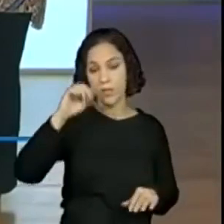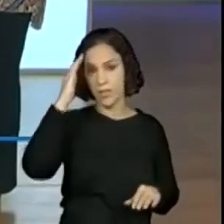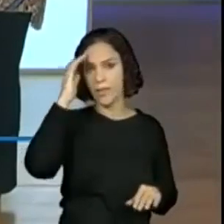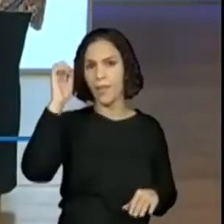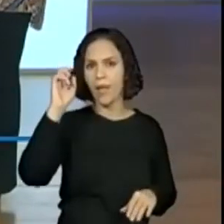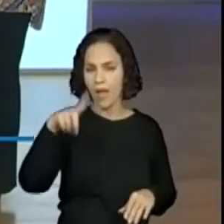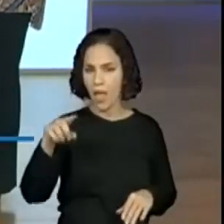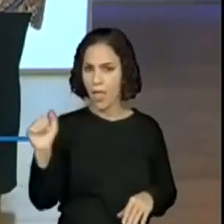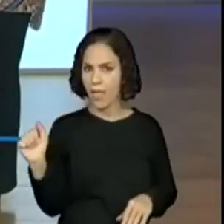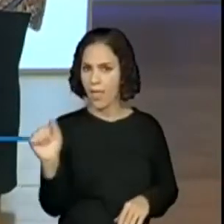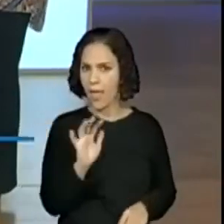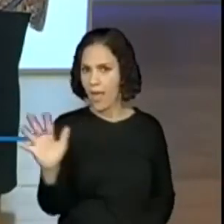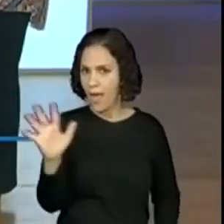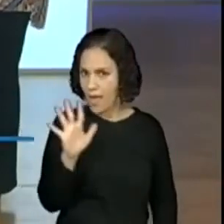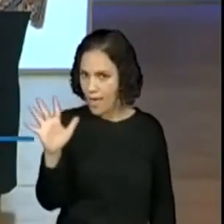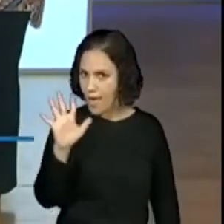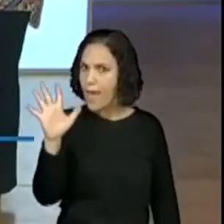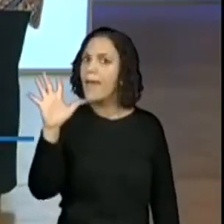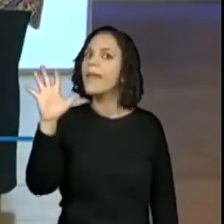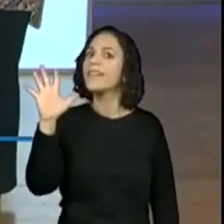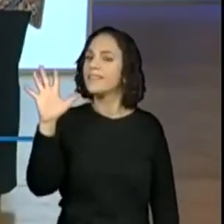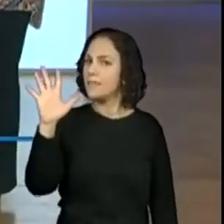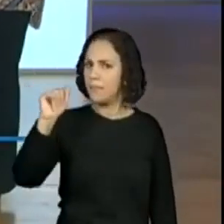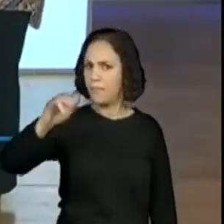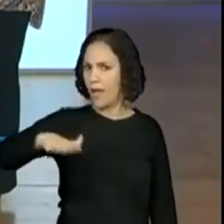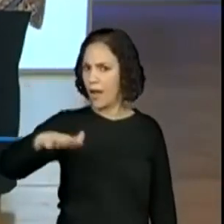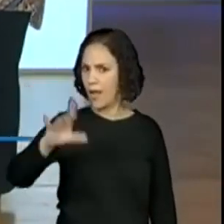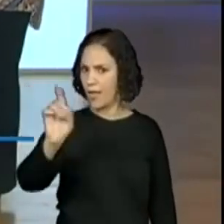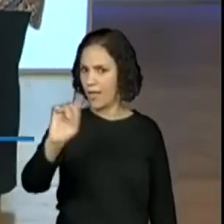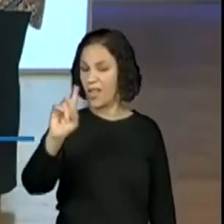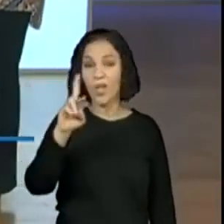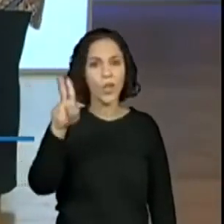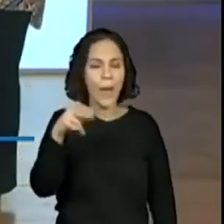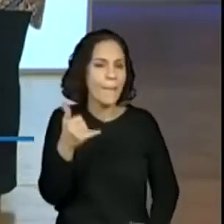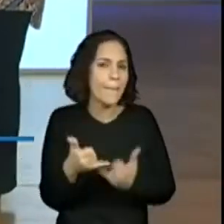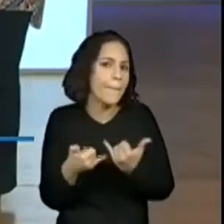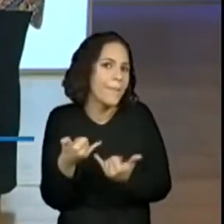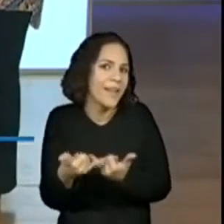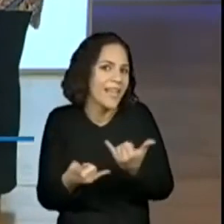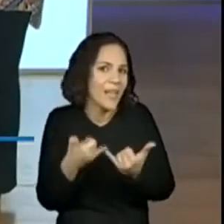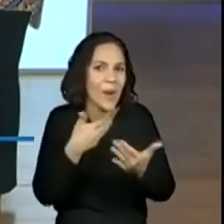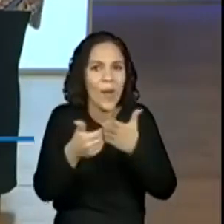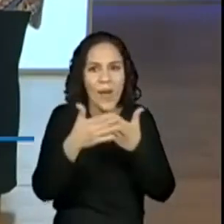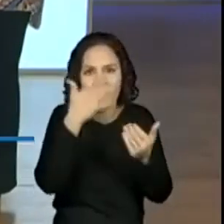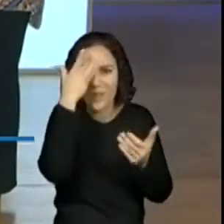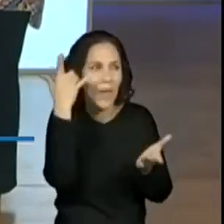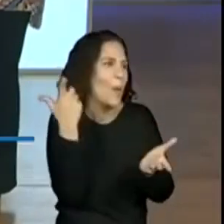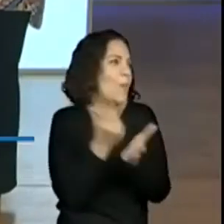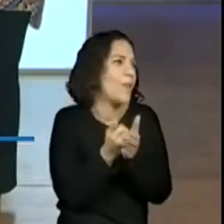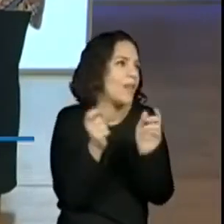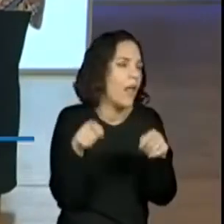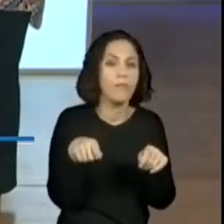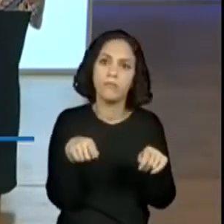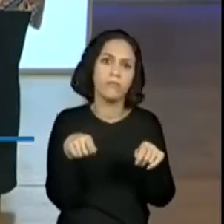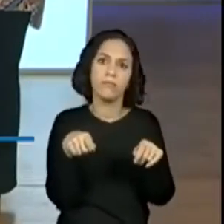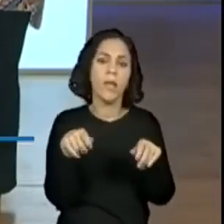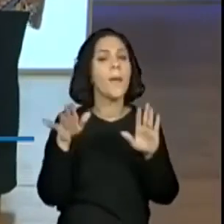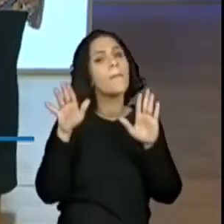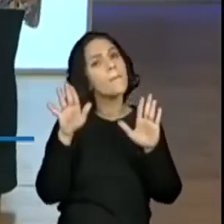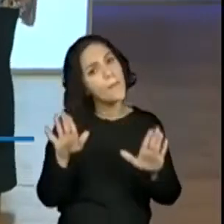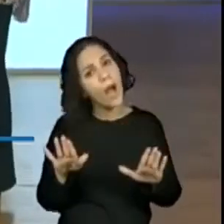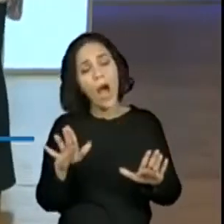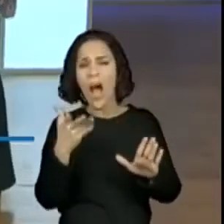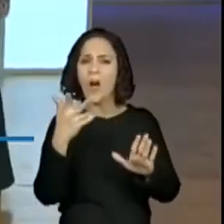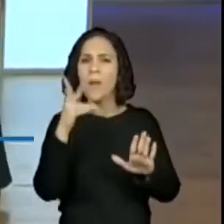equipamento caro né não é um equipamento barato não é um brinquedo que qualquer um consegue ter porém hoje em dia o